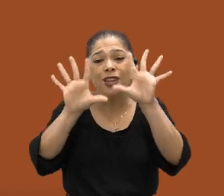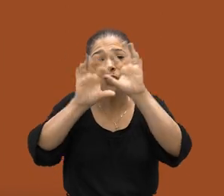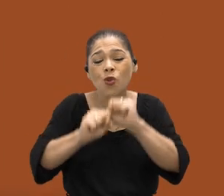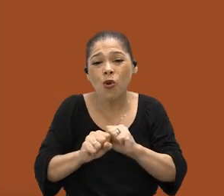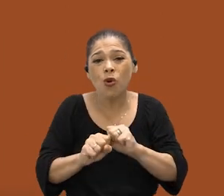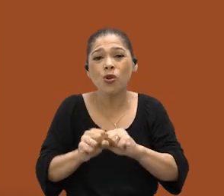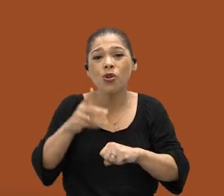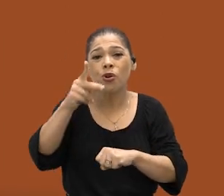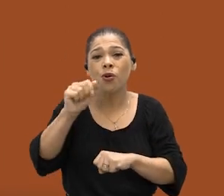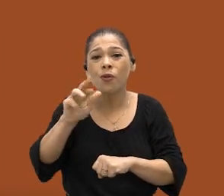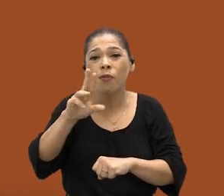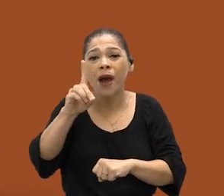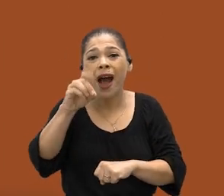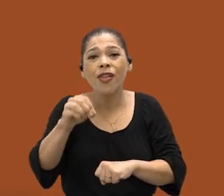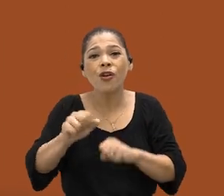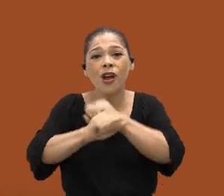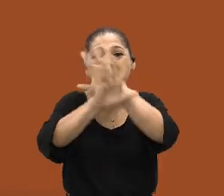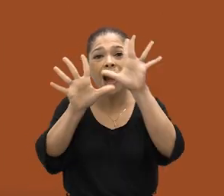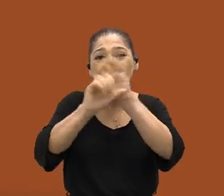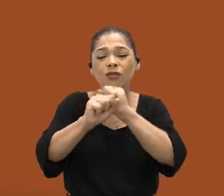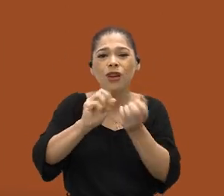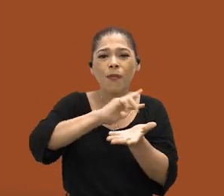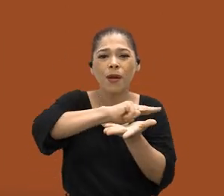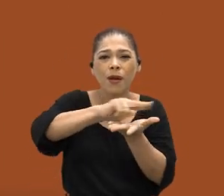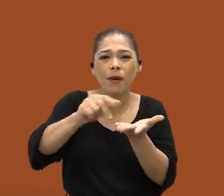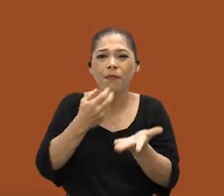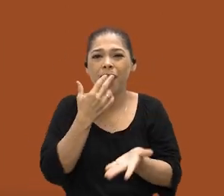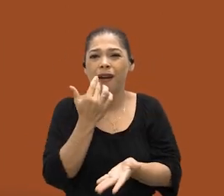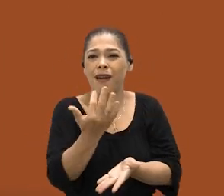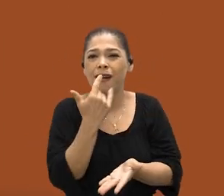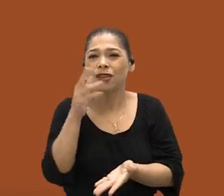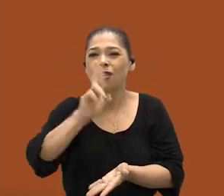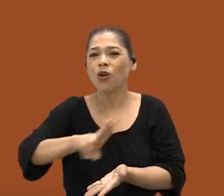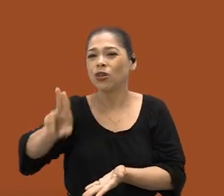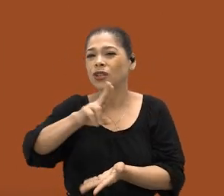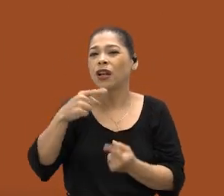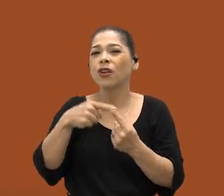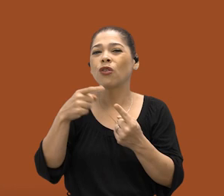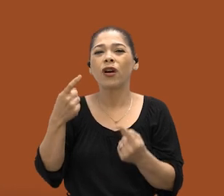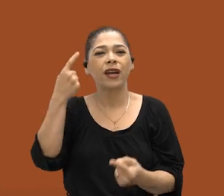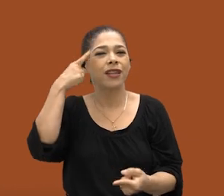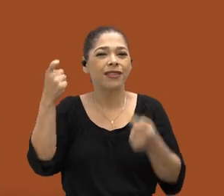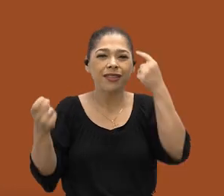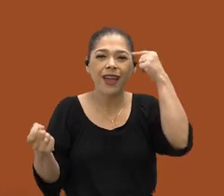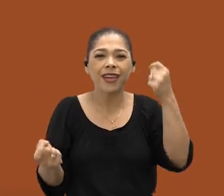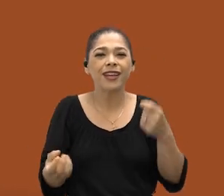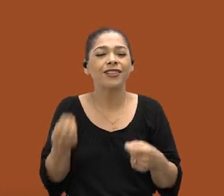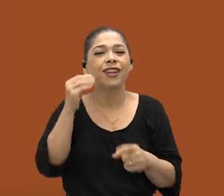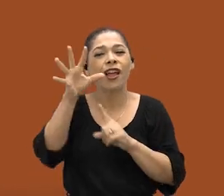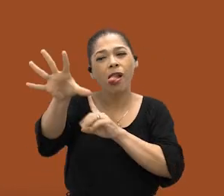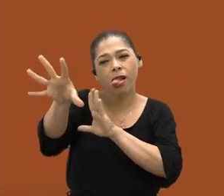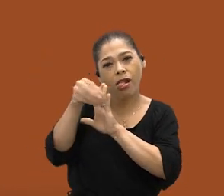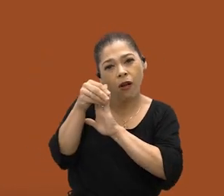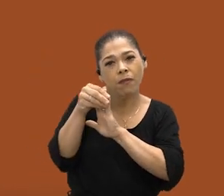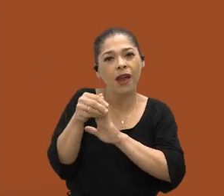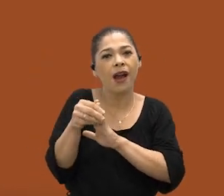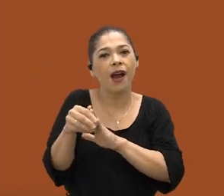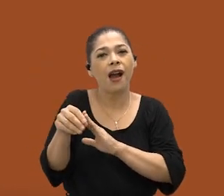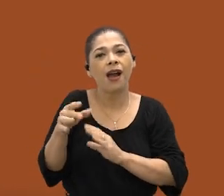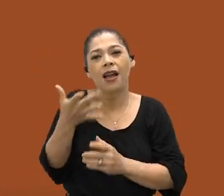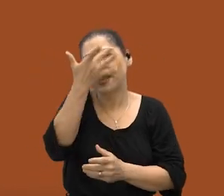Claro Pardo escuro e essas designações cromáticas em geral São adotadas com a ideia de aspirar o mundo dos brancos